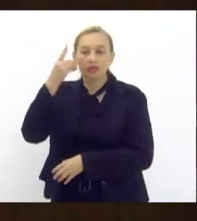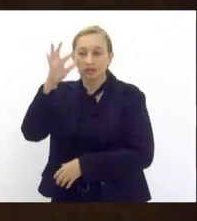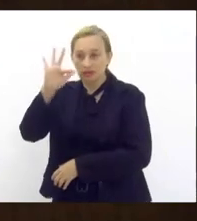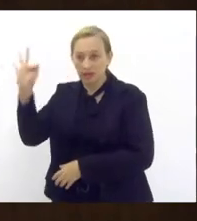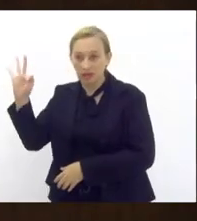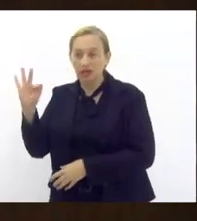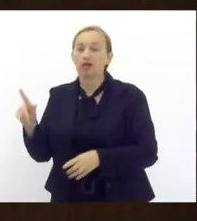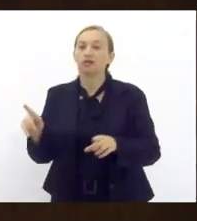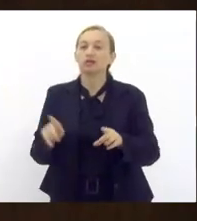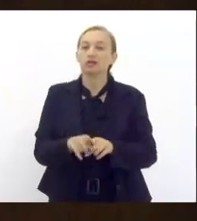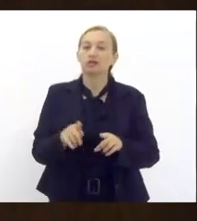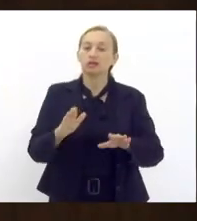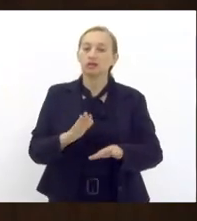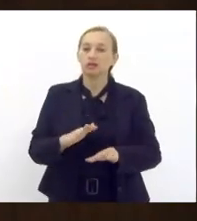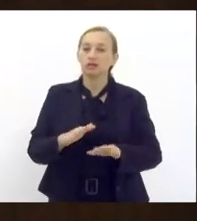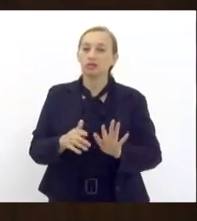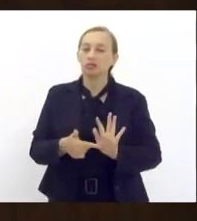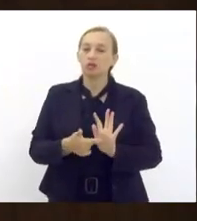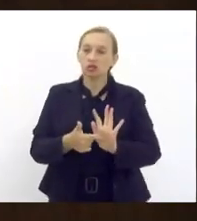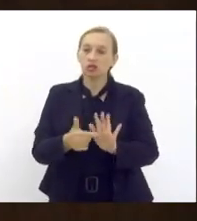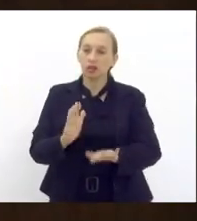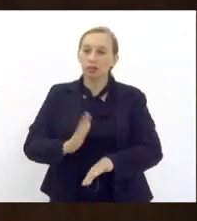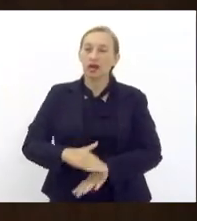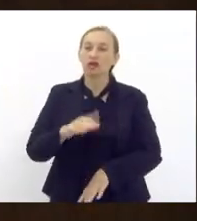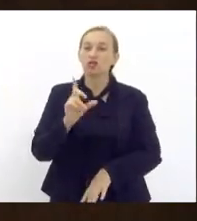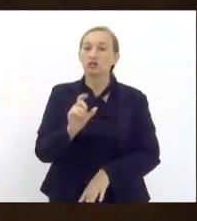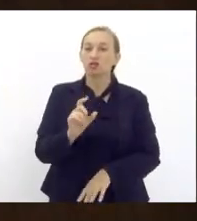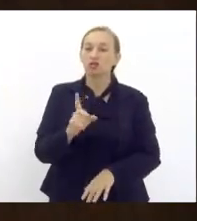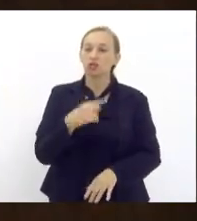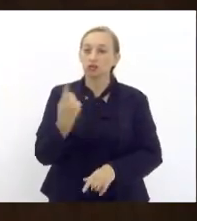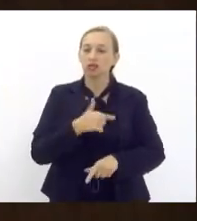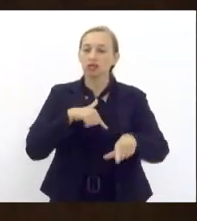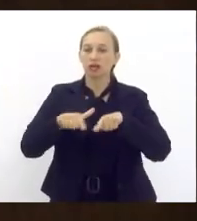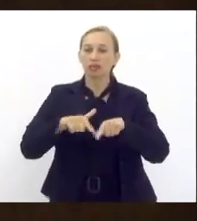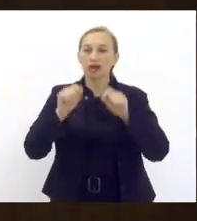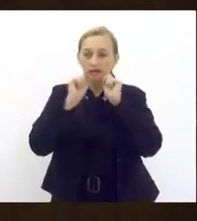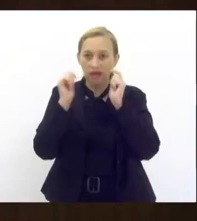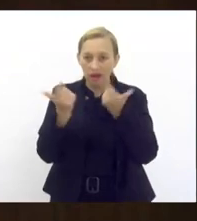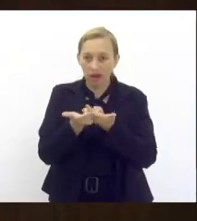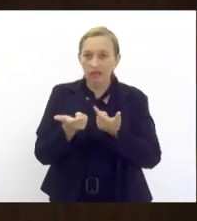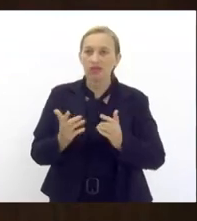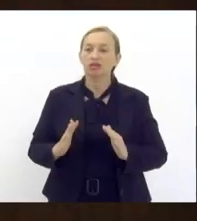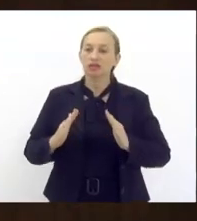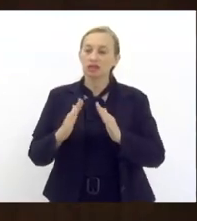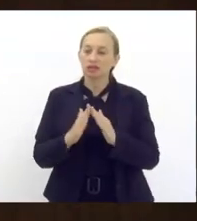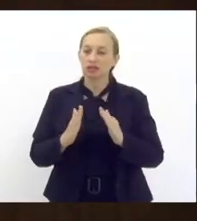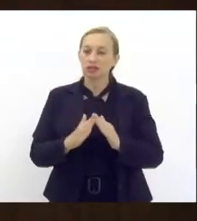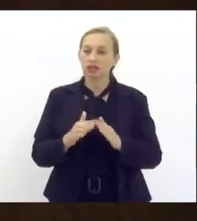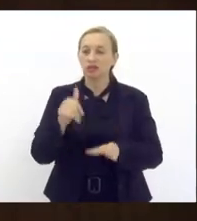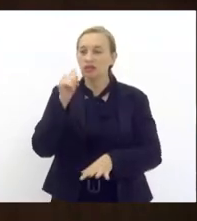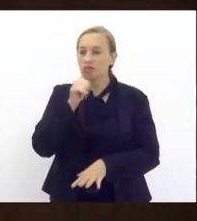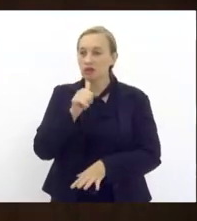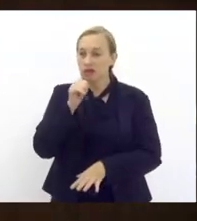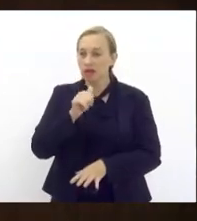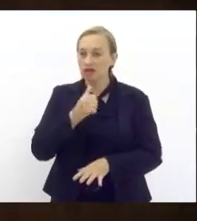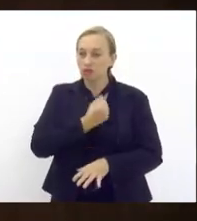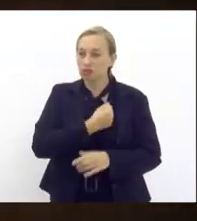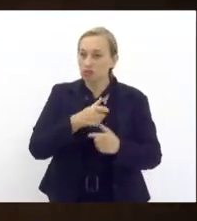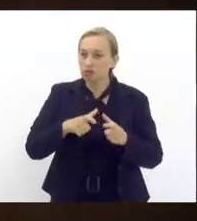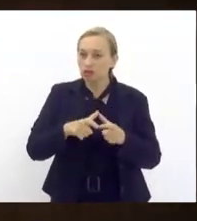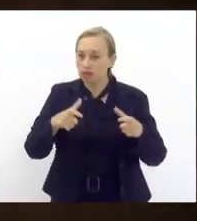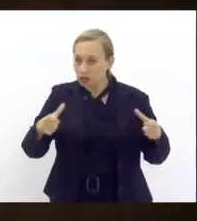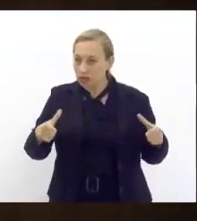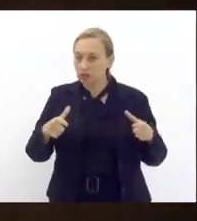dar mais visibilidade ao que fazemos na LERJ. A nossa casa aqui, nós temos hoje uma composição de mulheres muito grande, e